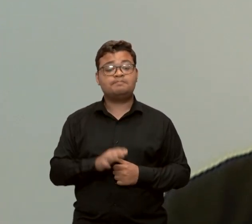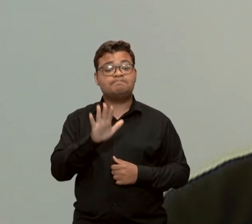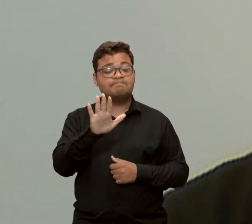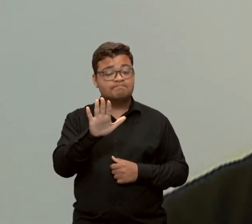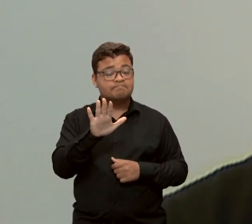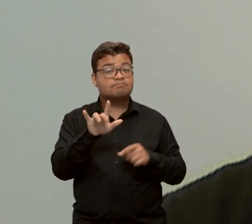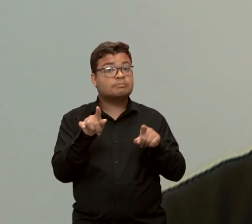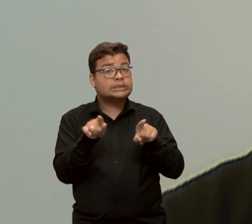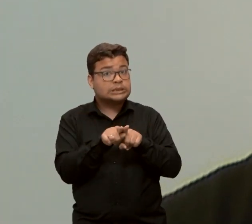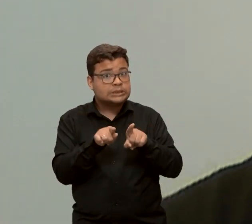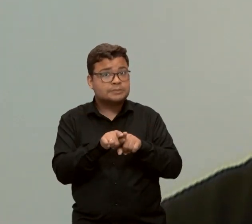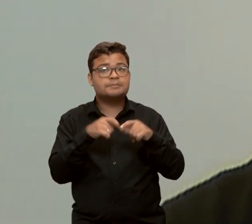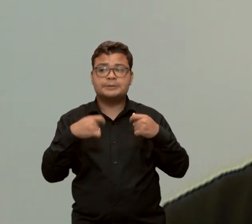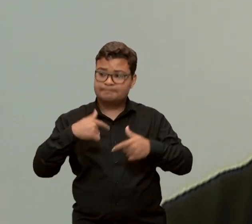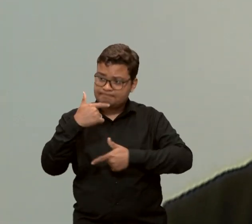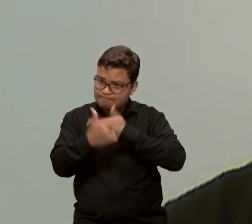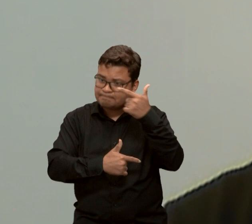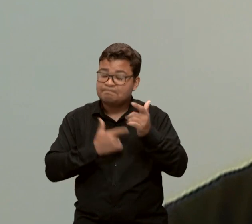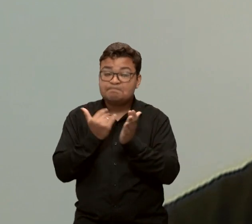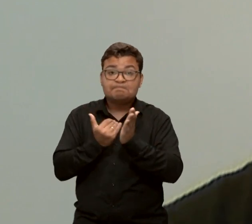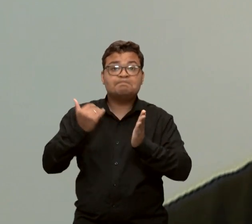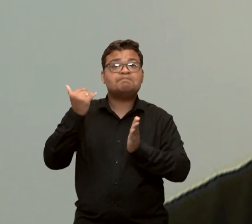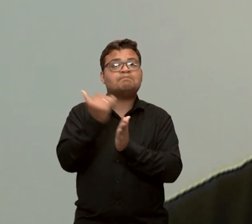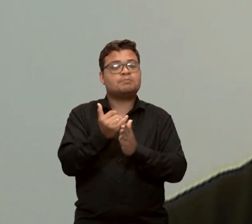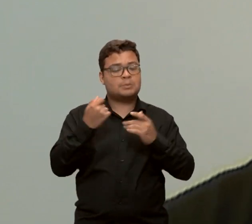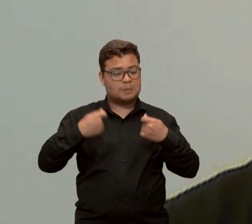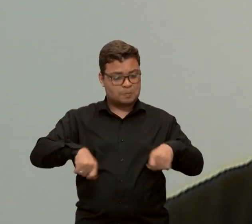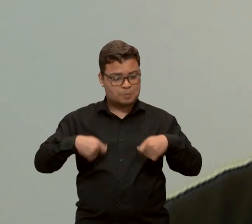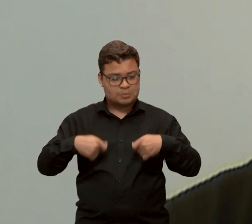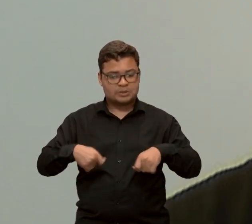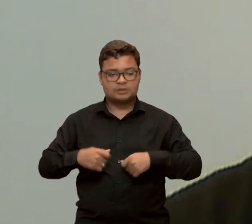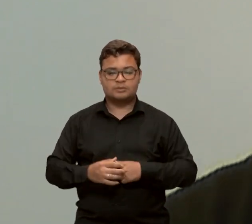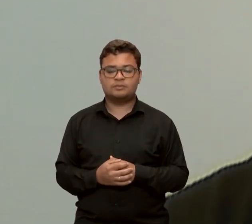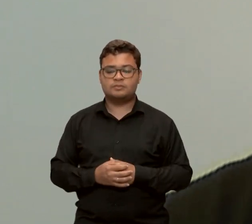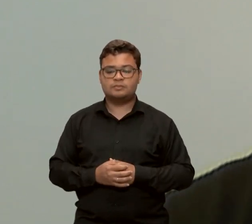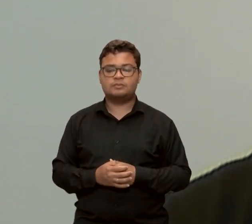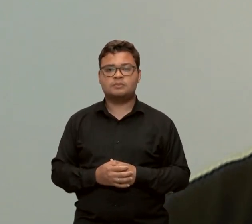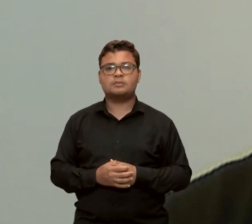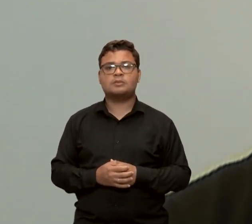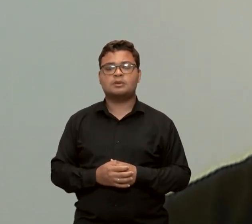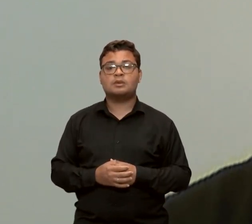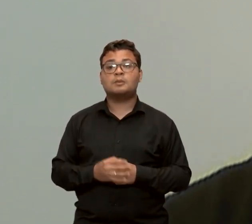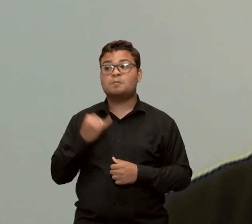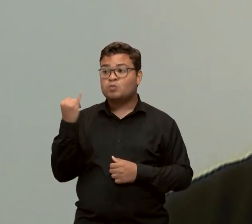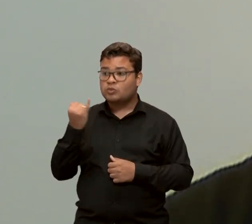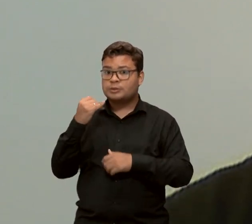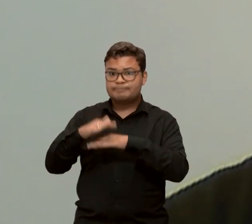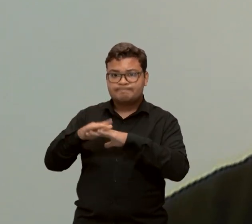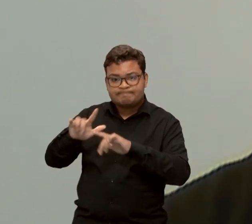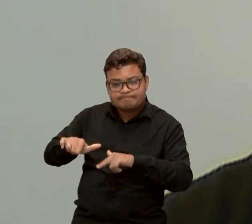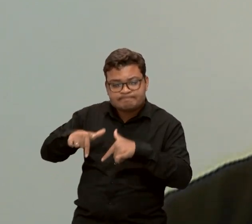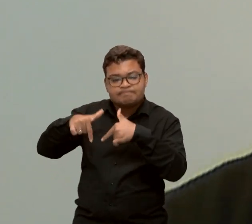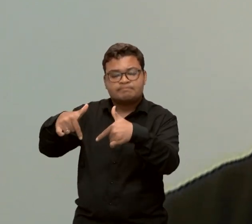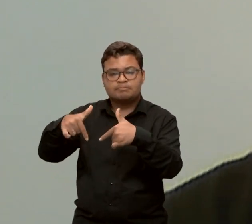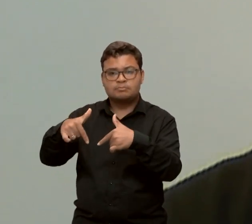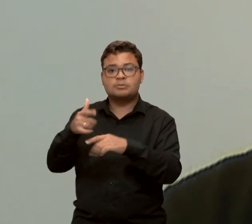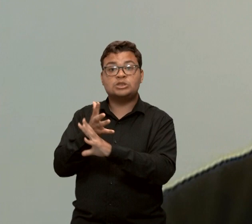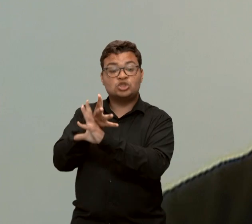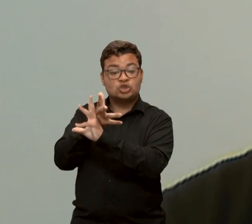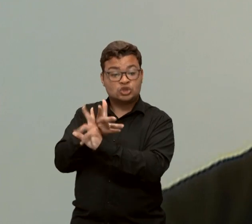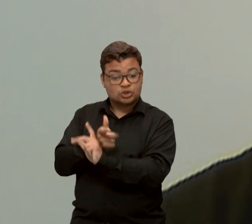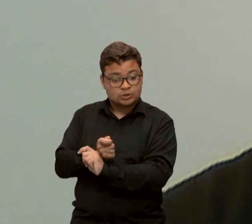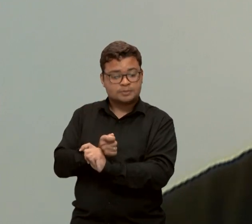a probabilidade de proliferação do mosquito Aedes aegypti é muito maior, como borracharias,